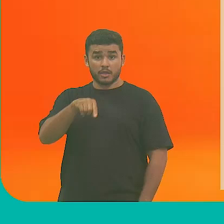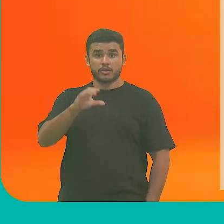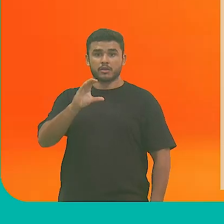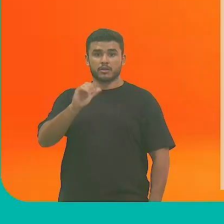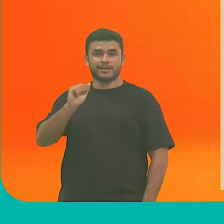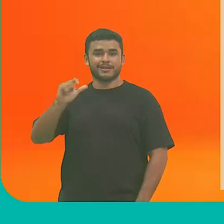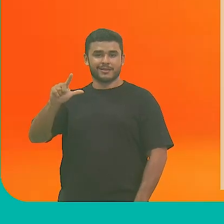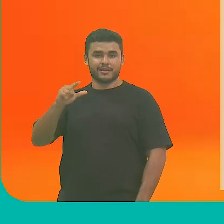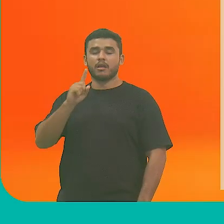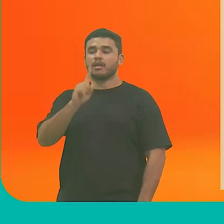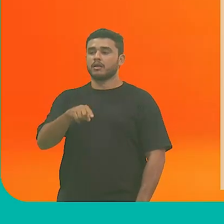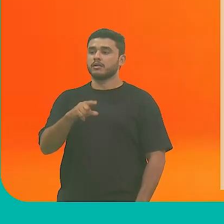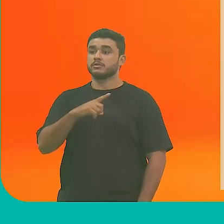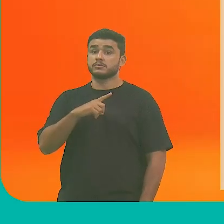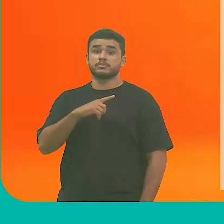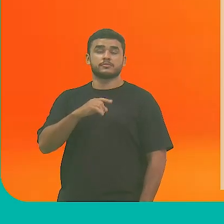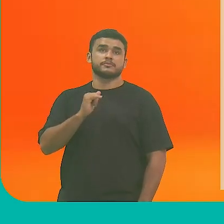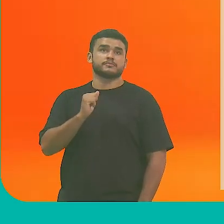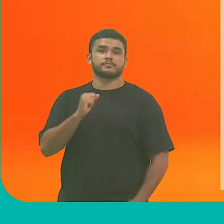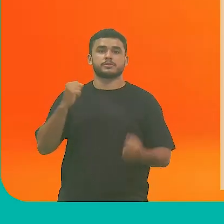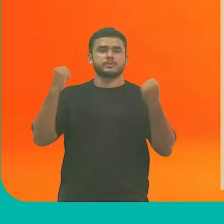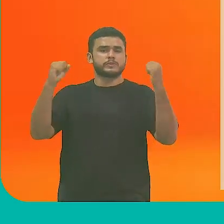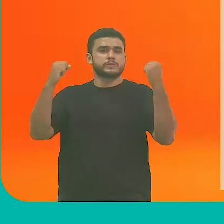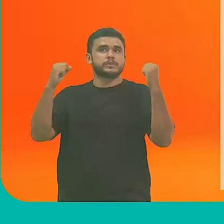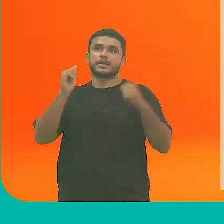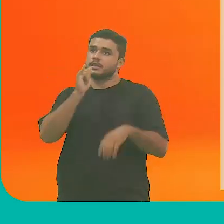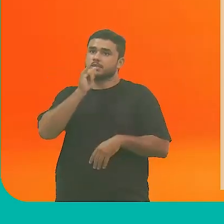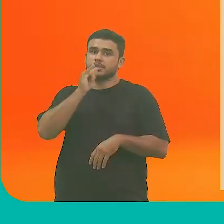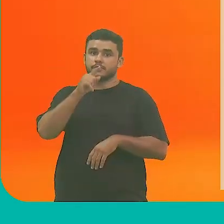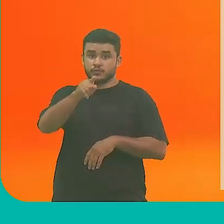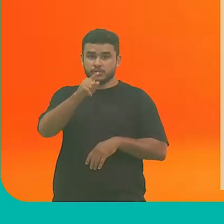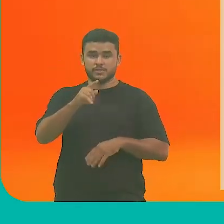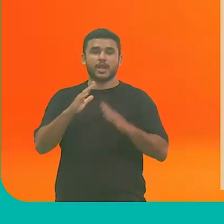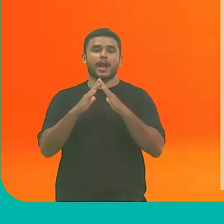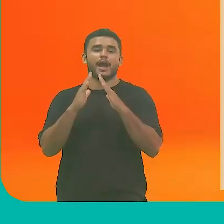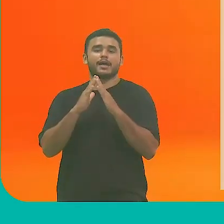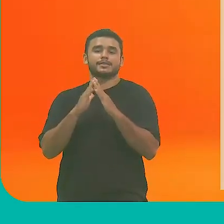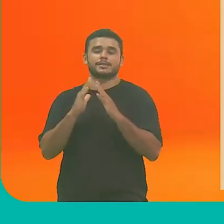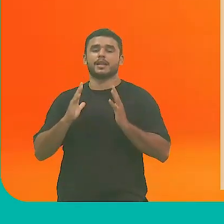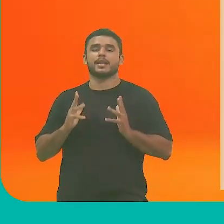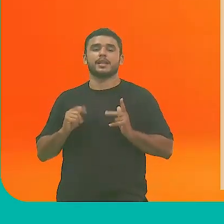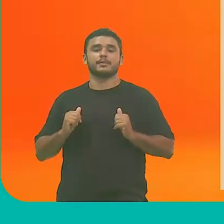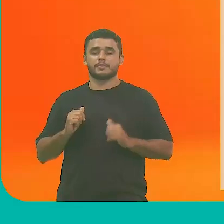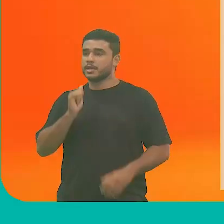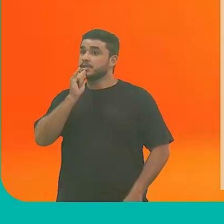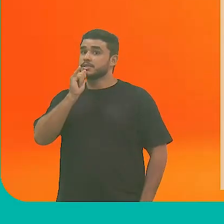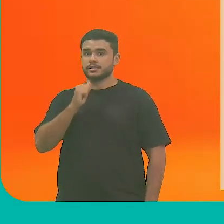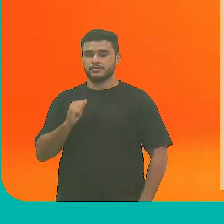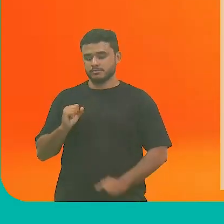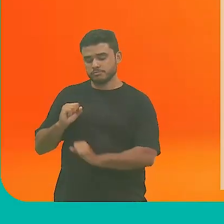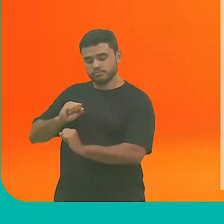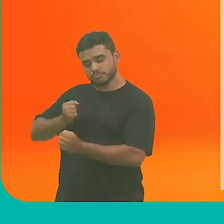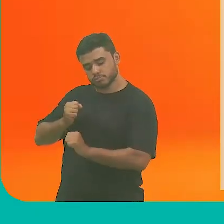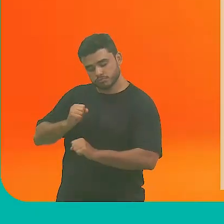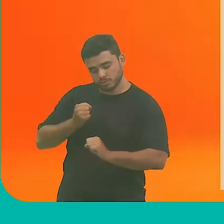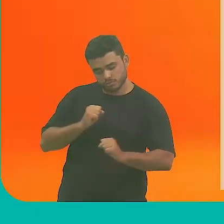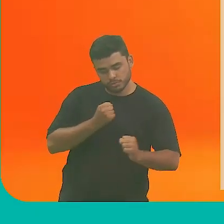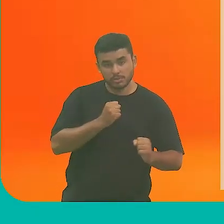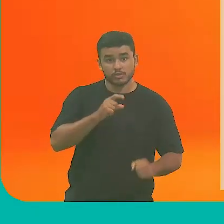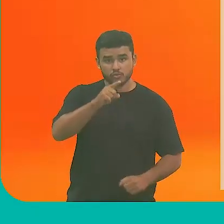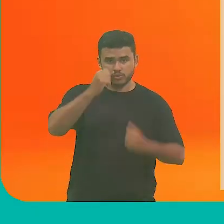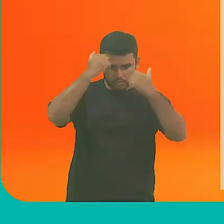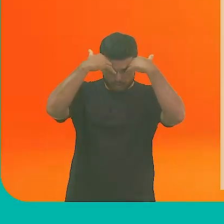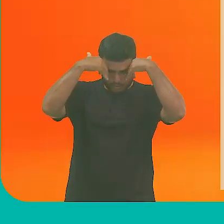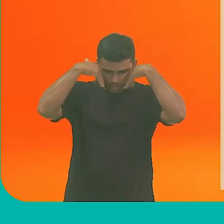né? Varrer o chão gasta 200 calorias. 200 calorias o quê?